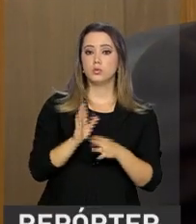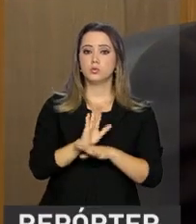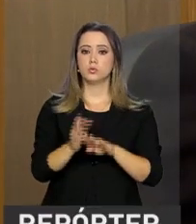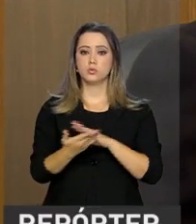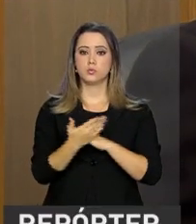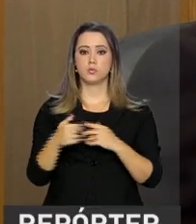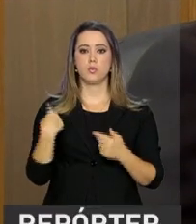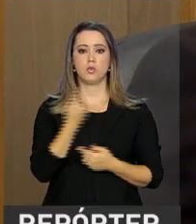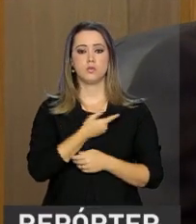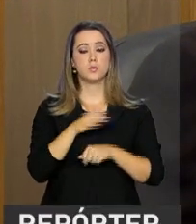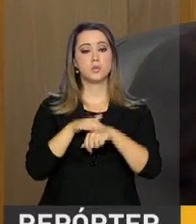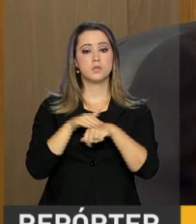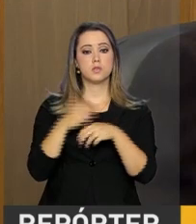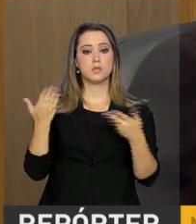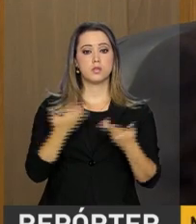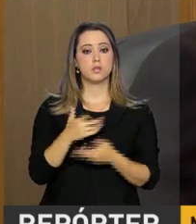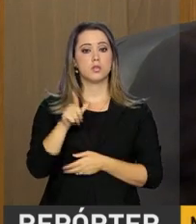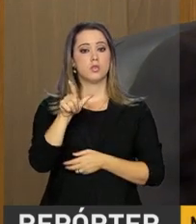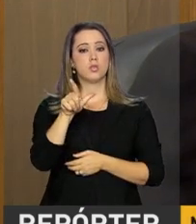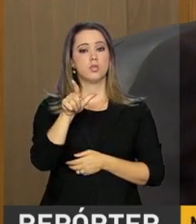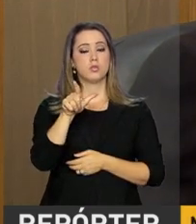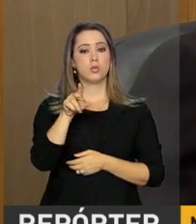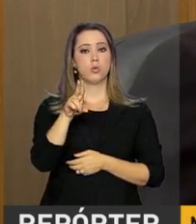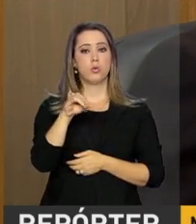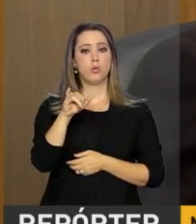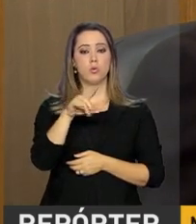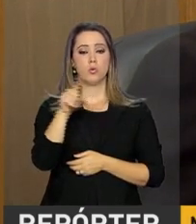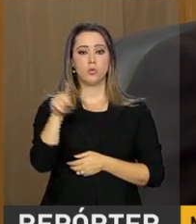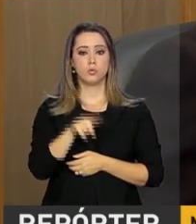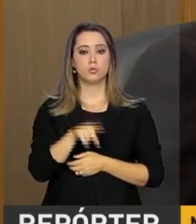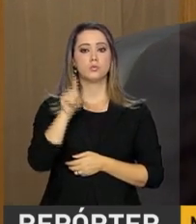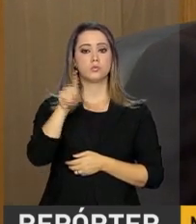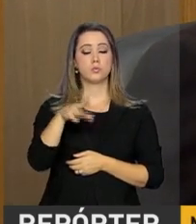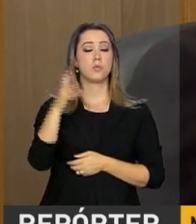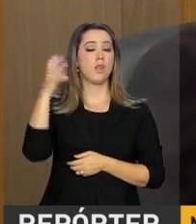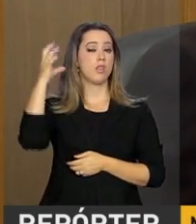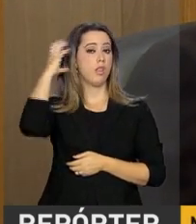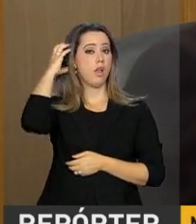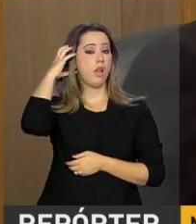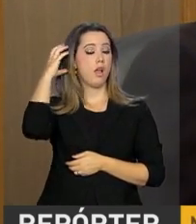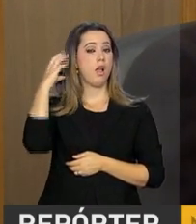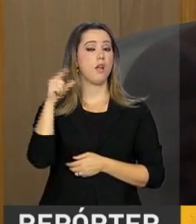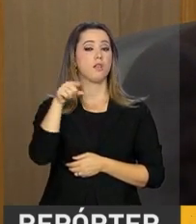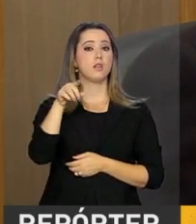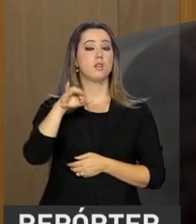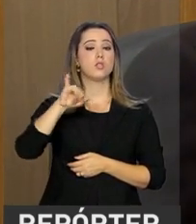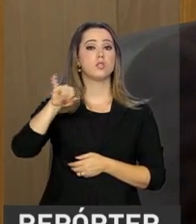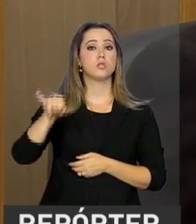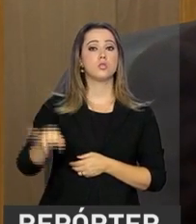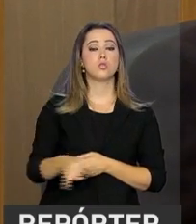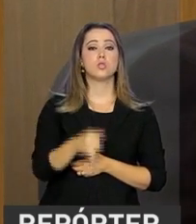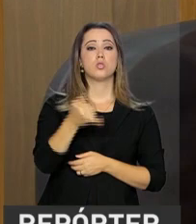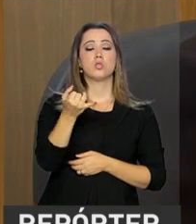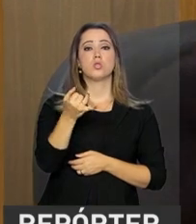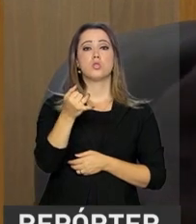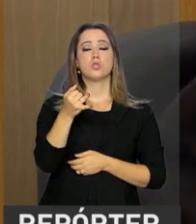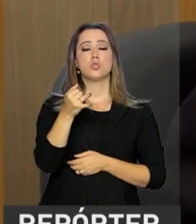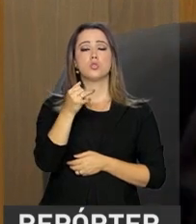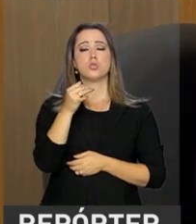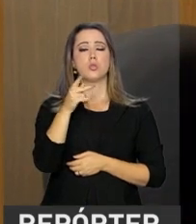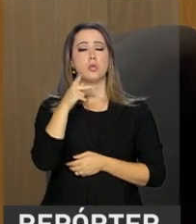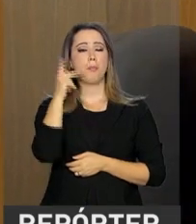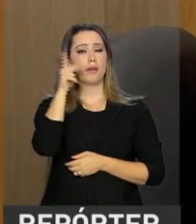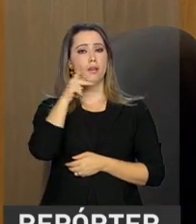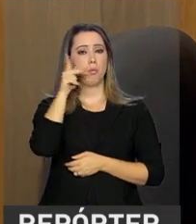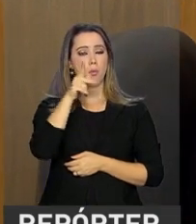conversar agora pela internet com luize tonet que é jornalista da rádio jangadeiro fm de joão pessoa na paraíba